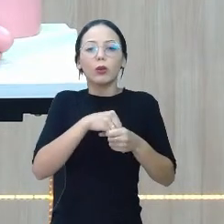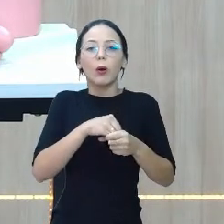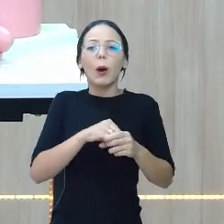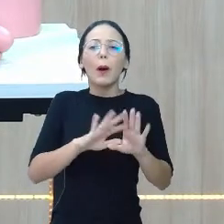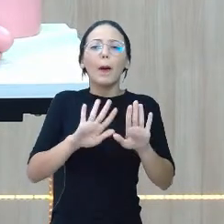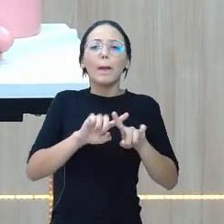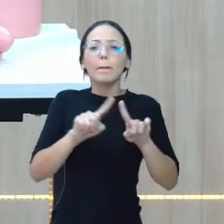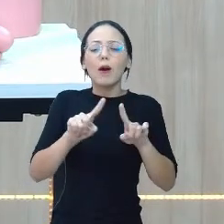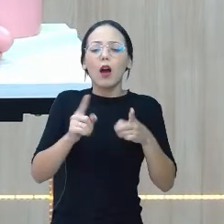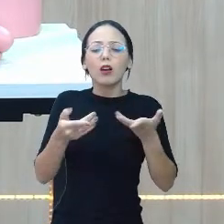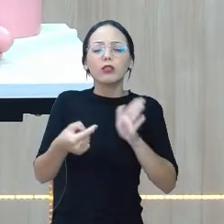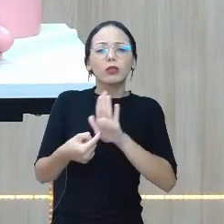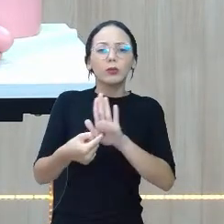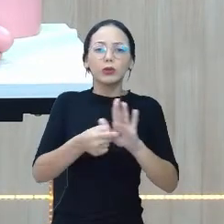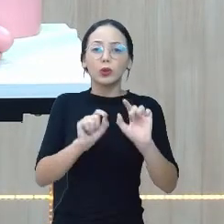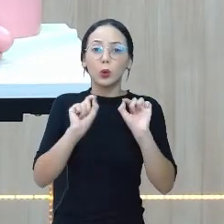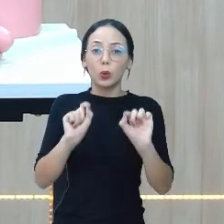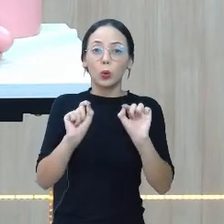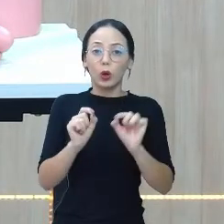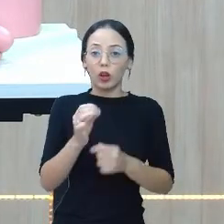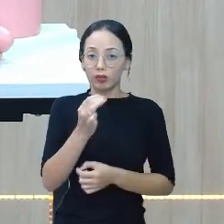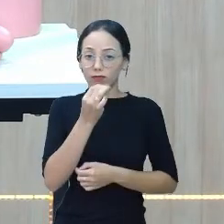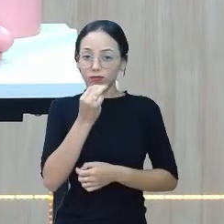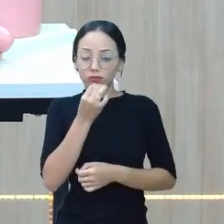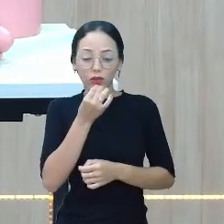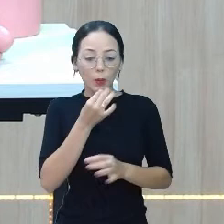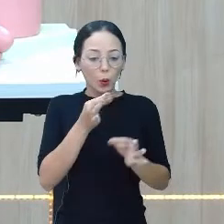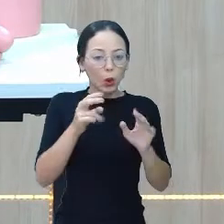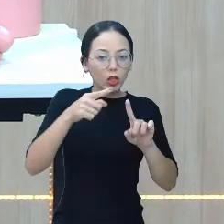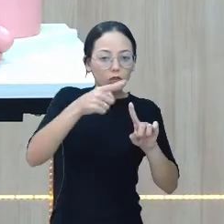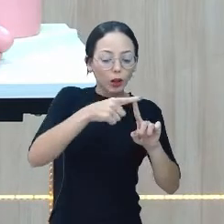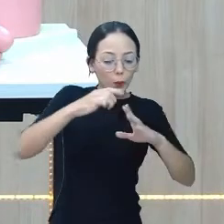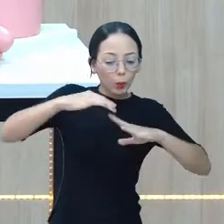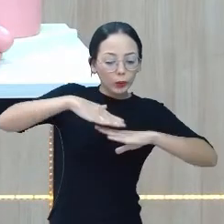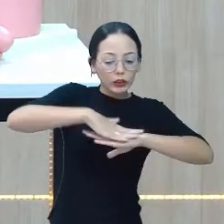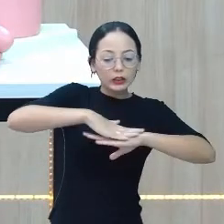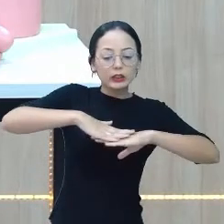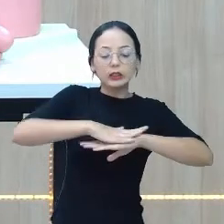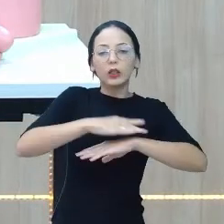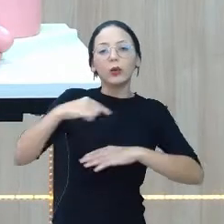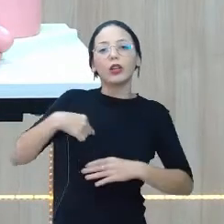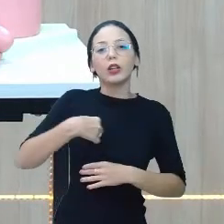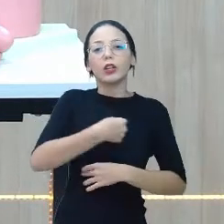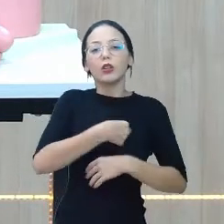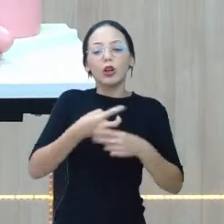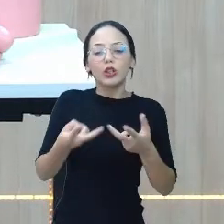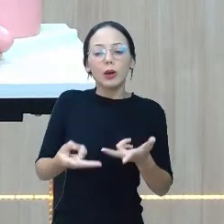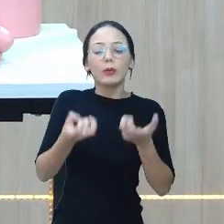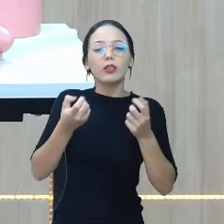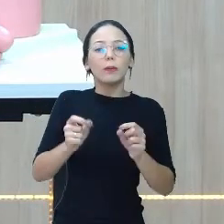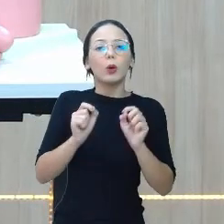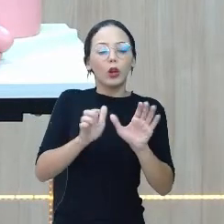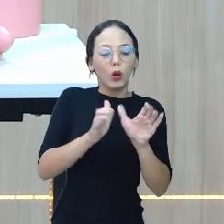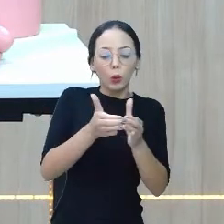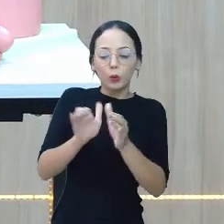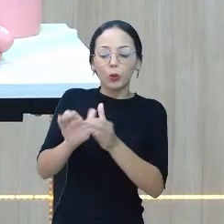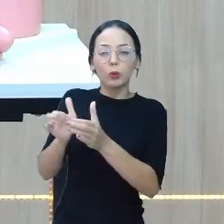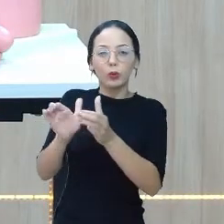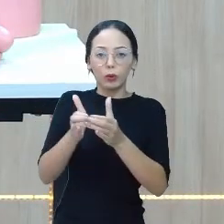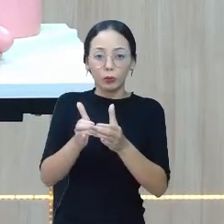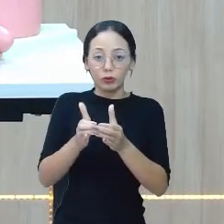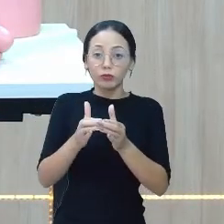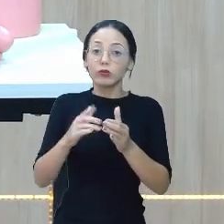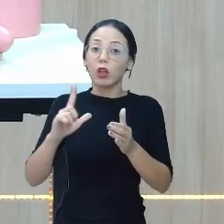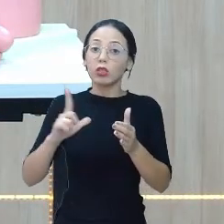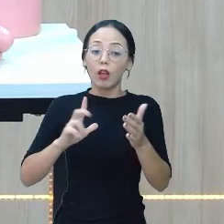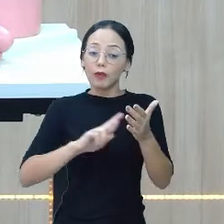Mas eu estou colocando também que, de acordo com o tipo de tecido, é que nós vamos ver aí essa classificação. Então,